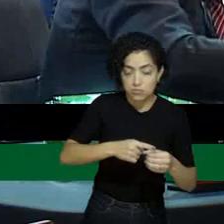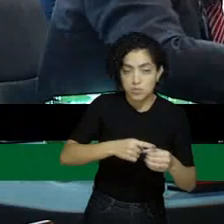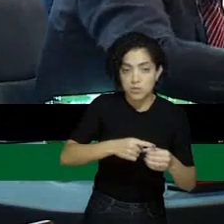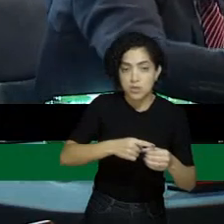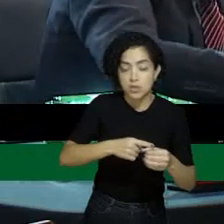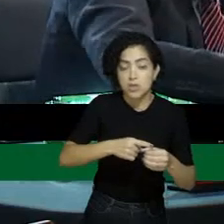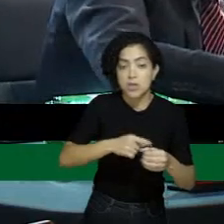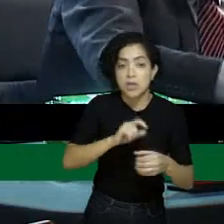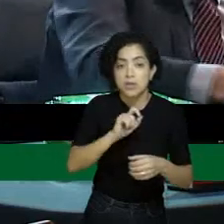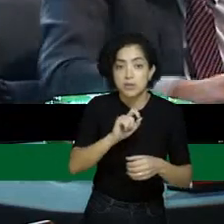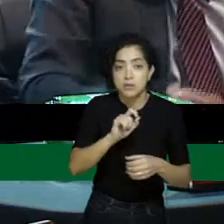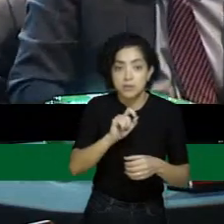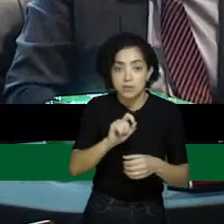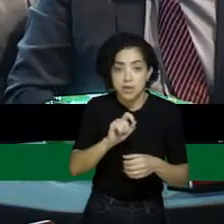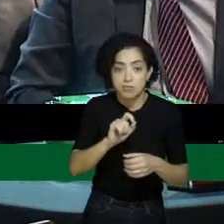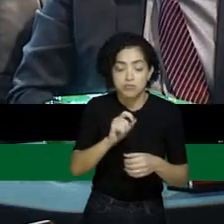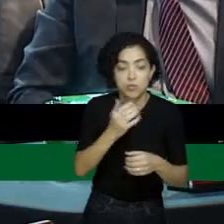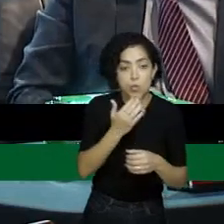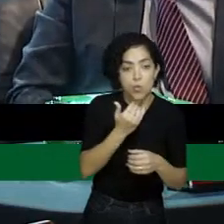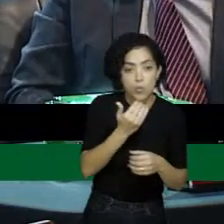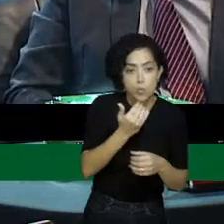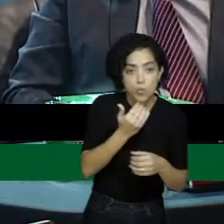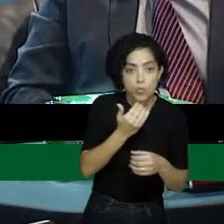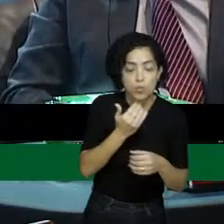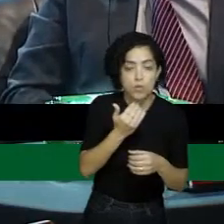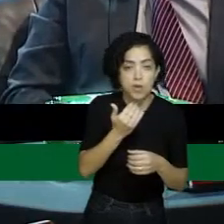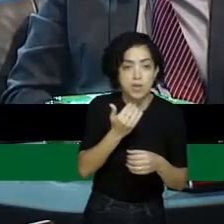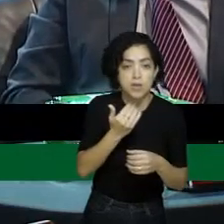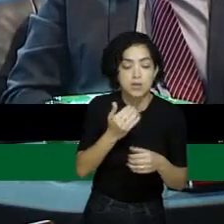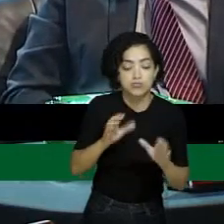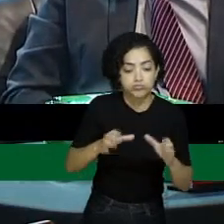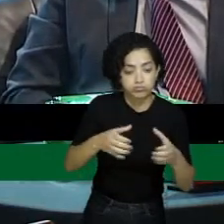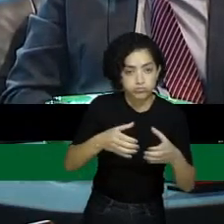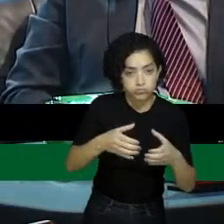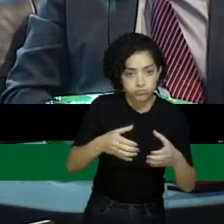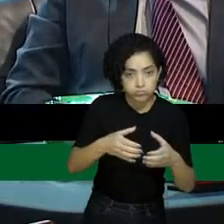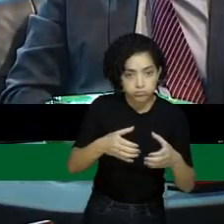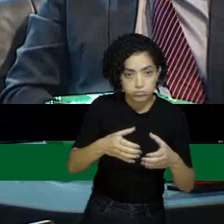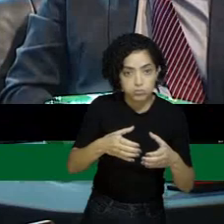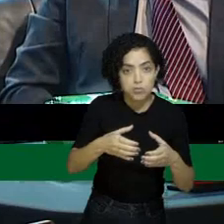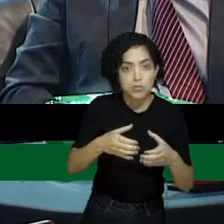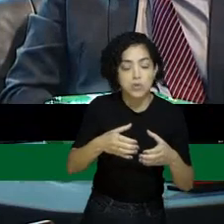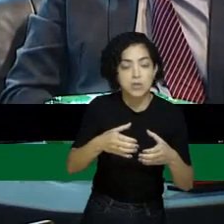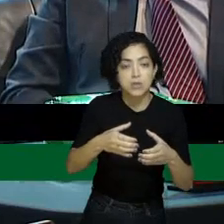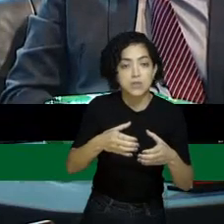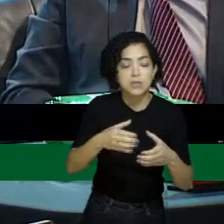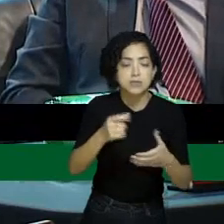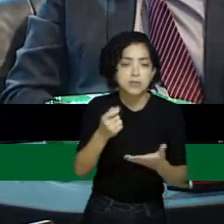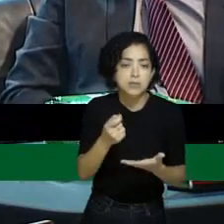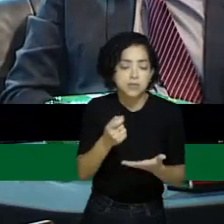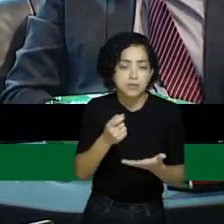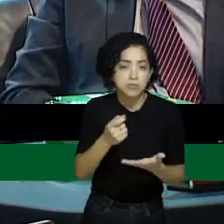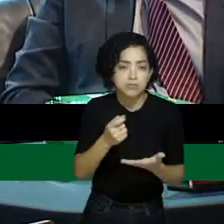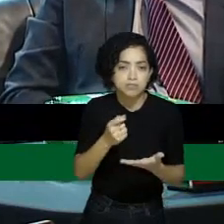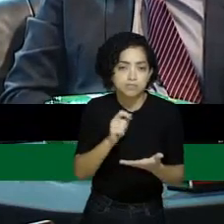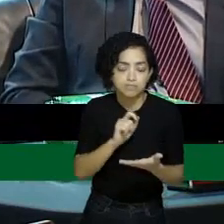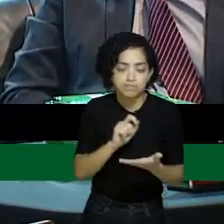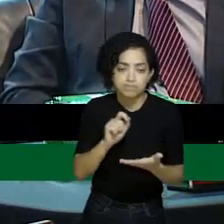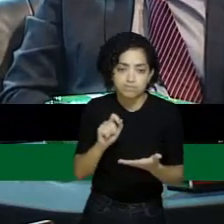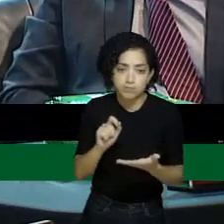um jantar-espetáculo composto por cenas dramatúrgicas que